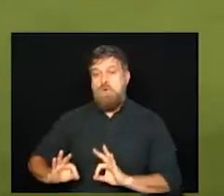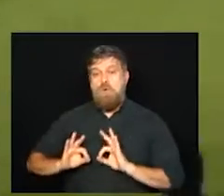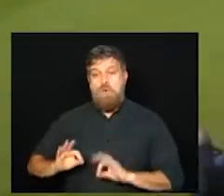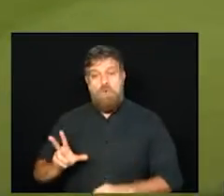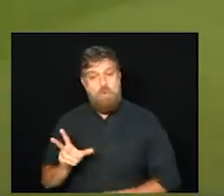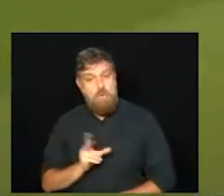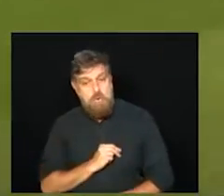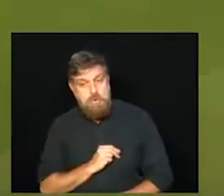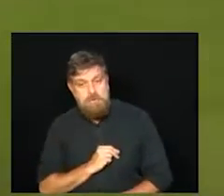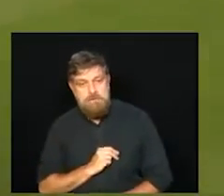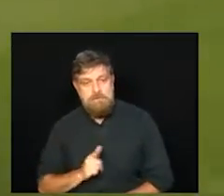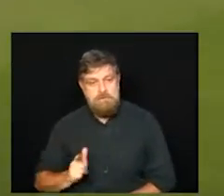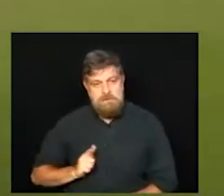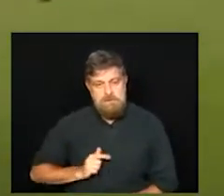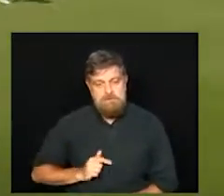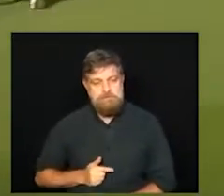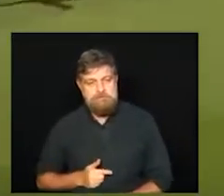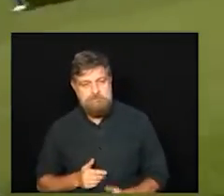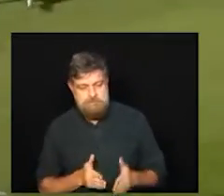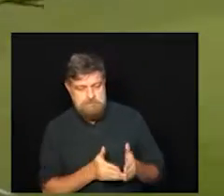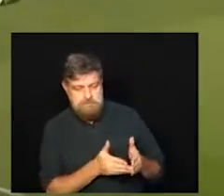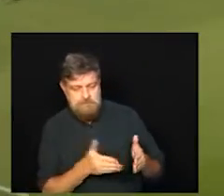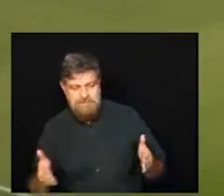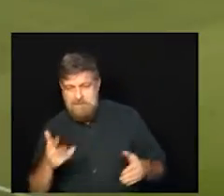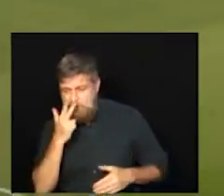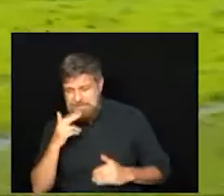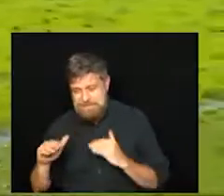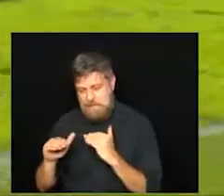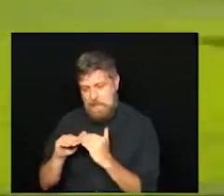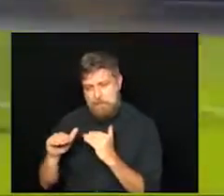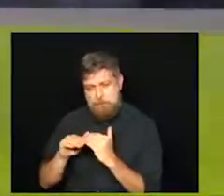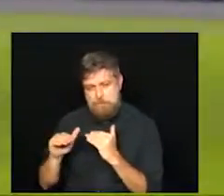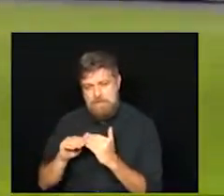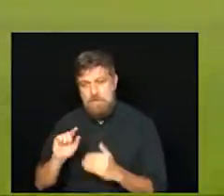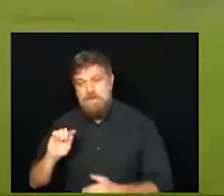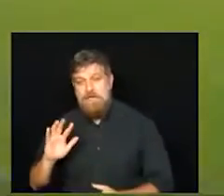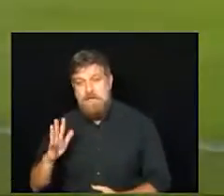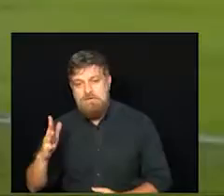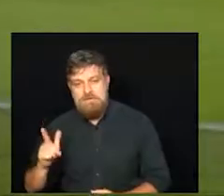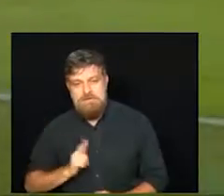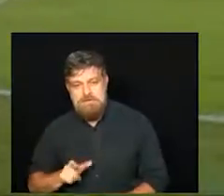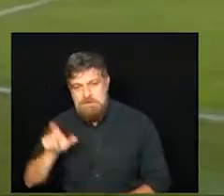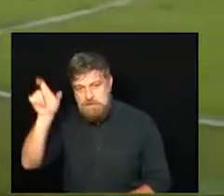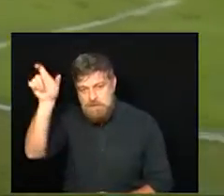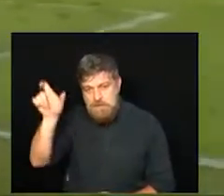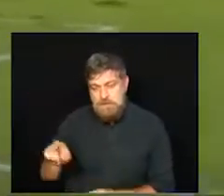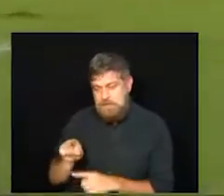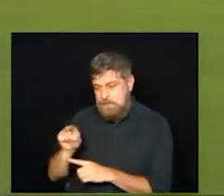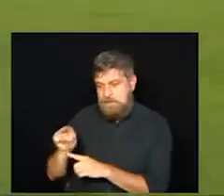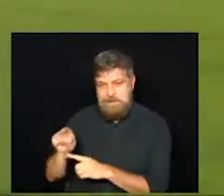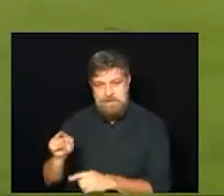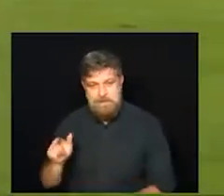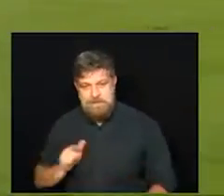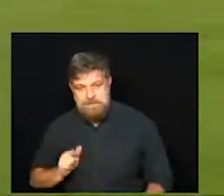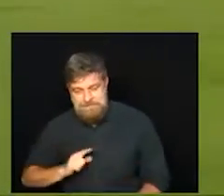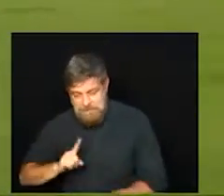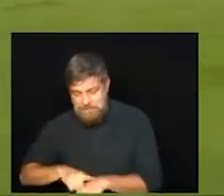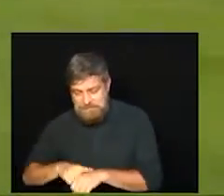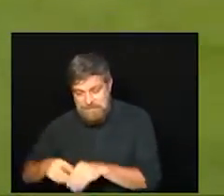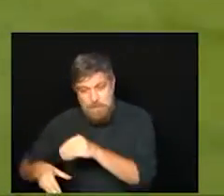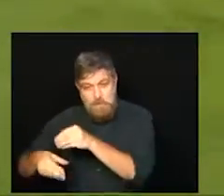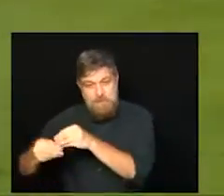A partida se encaminhava para um empate, até que ele apareceu nos